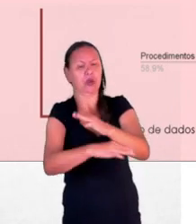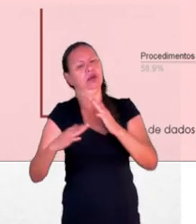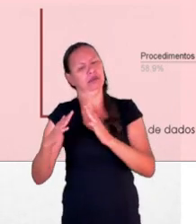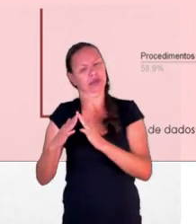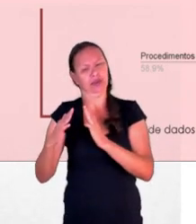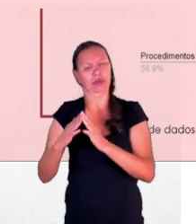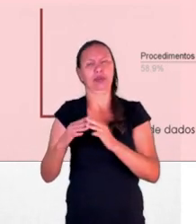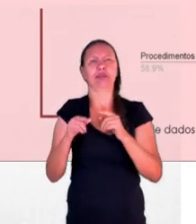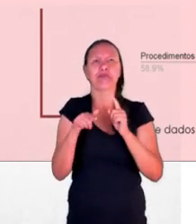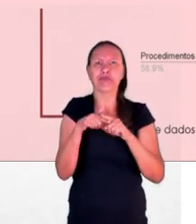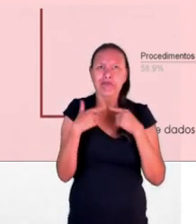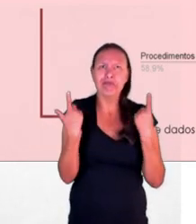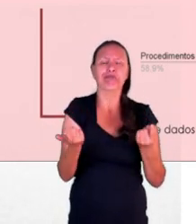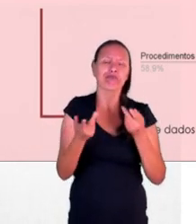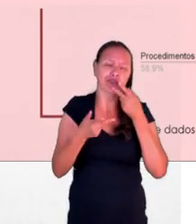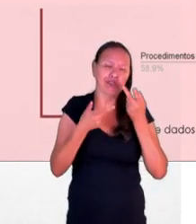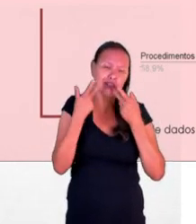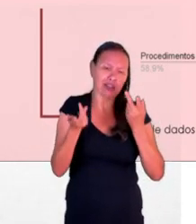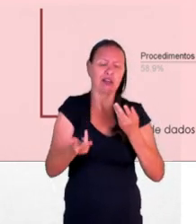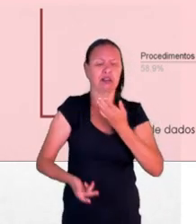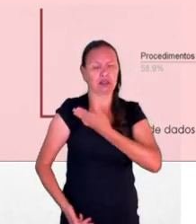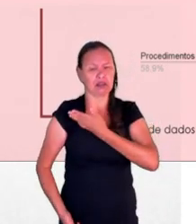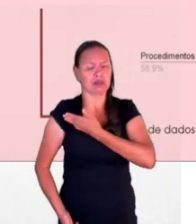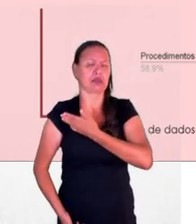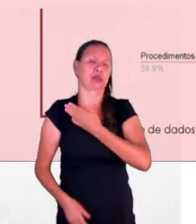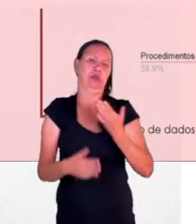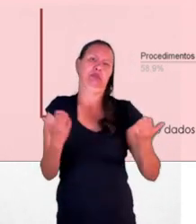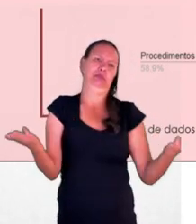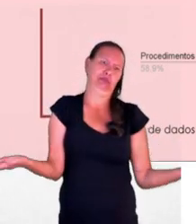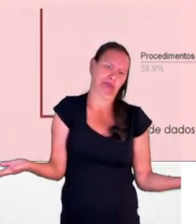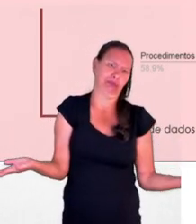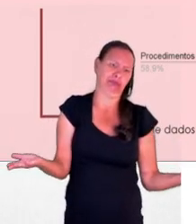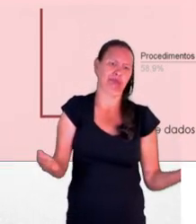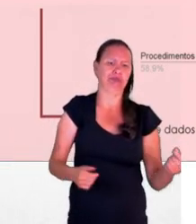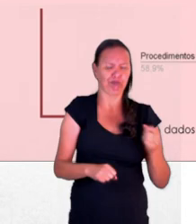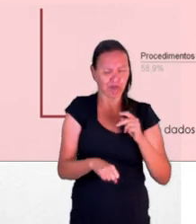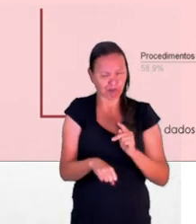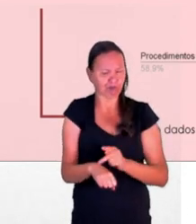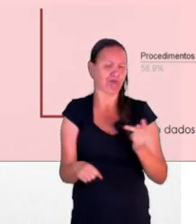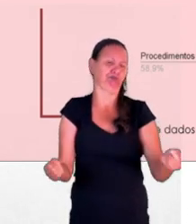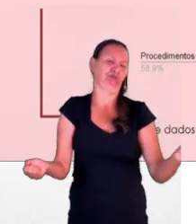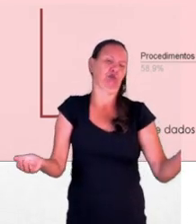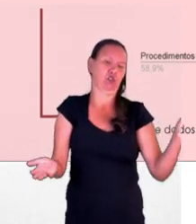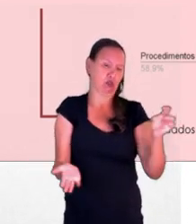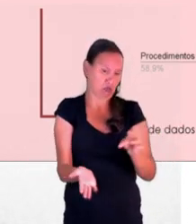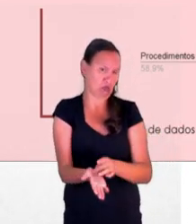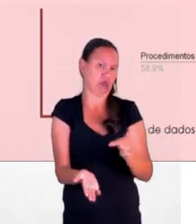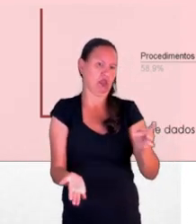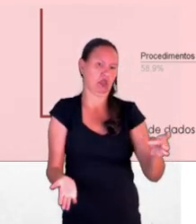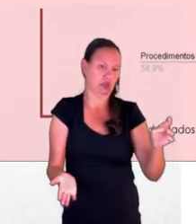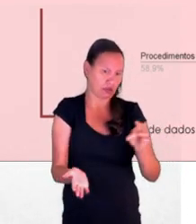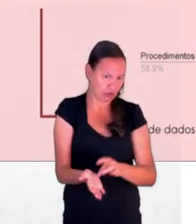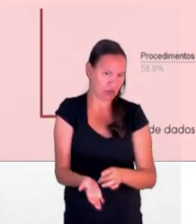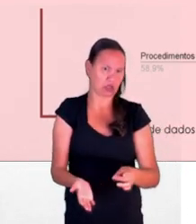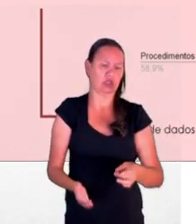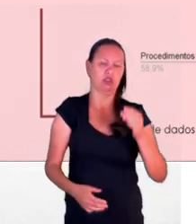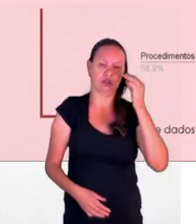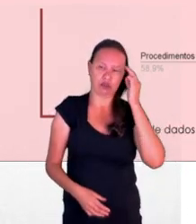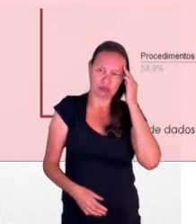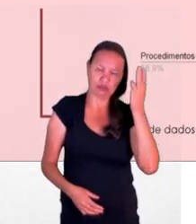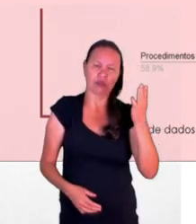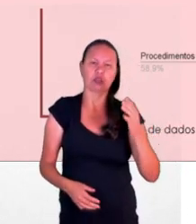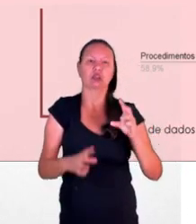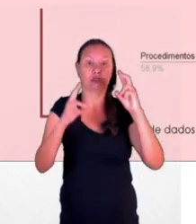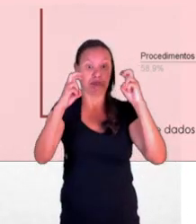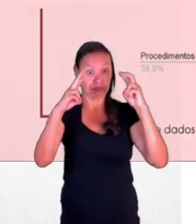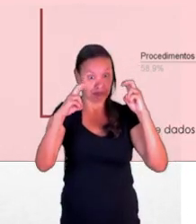né dos colegas isso isso para mim é é muito duro a gente ter que ainda sensibilizar E que esse